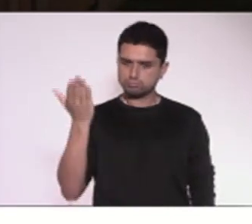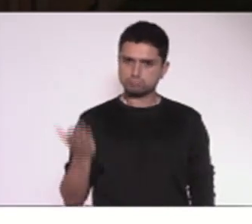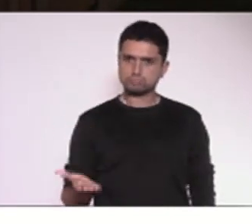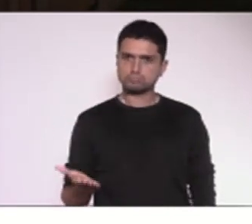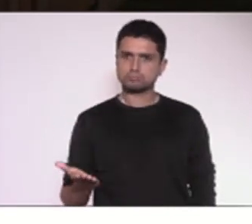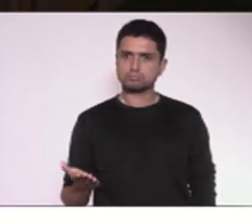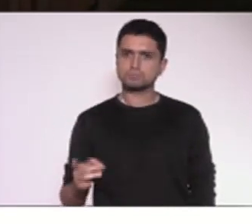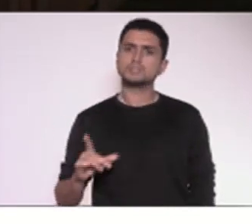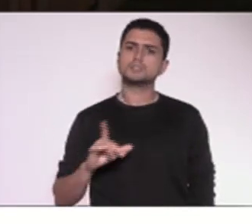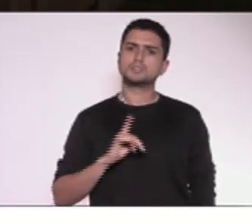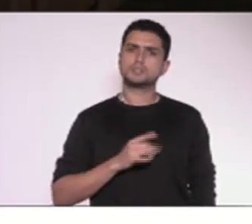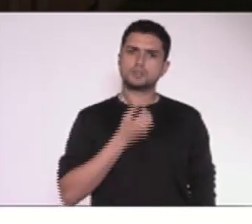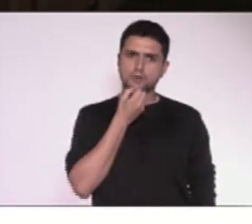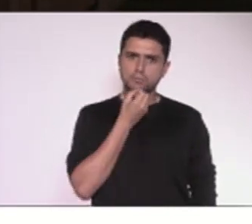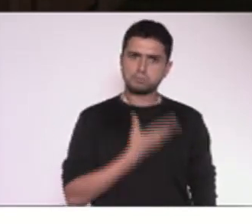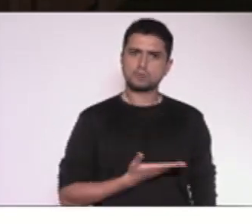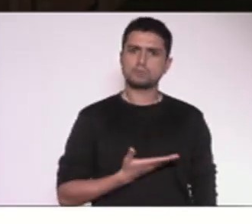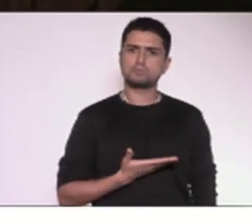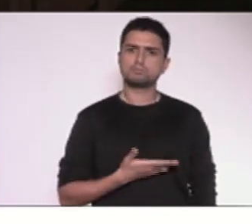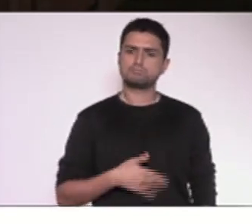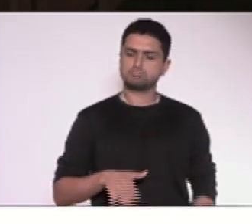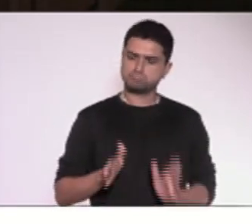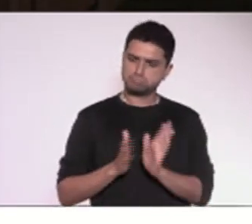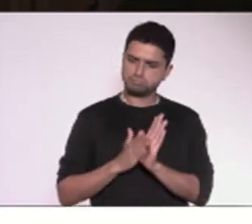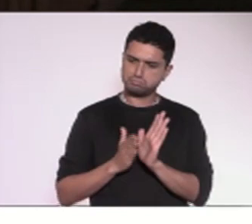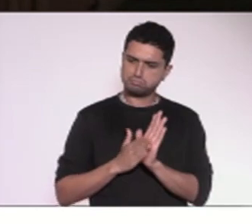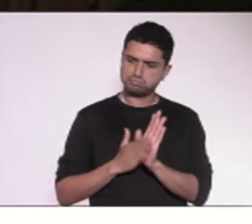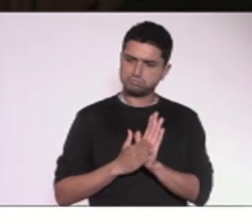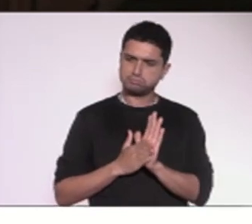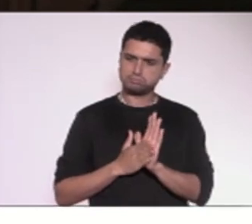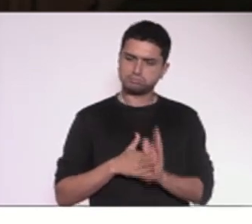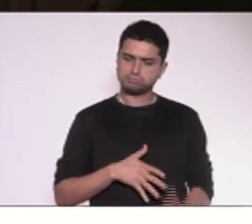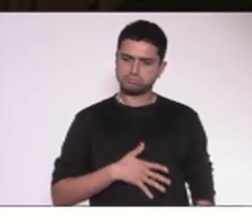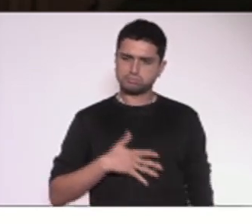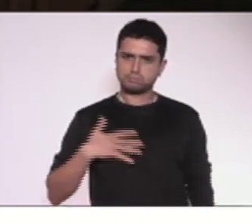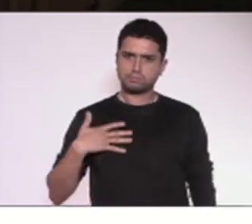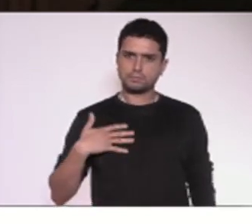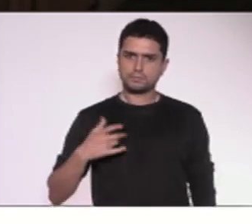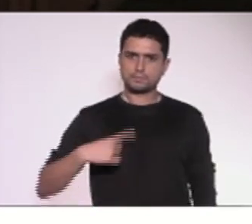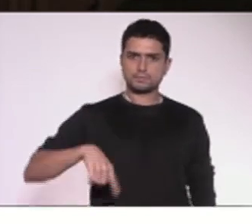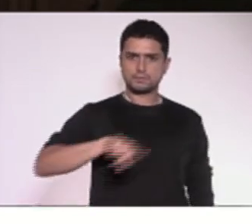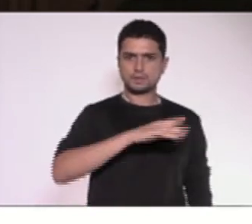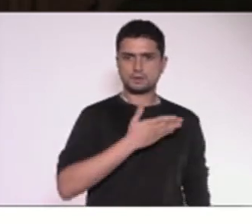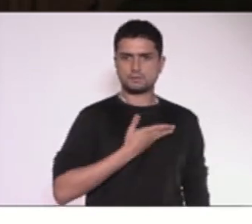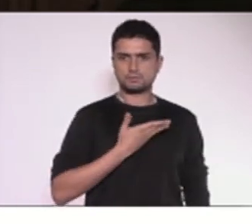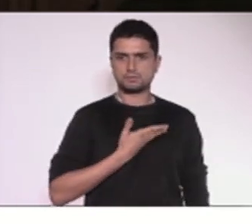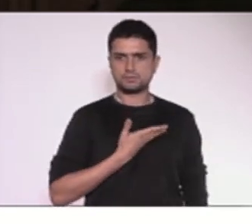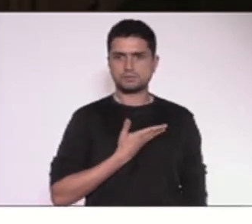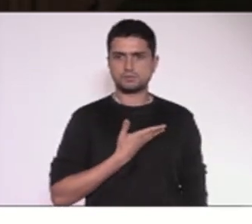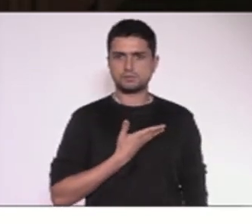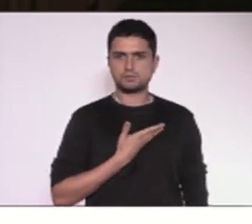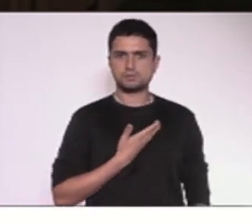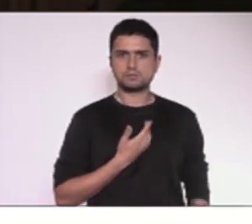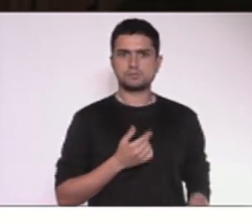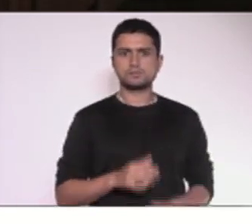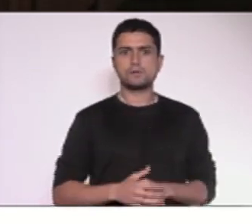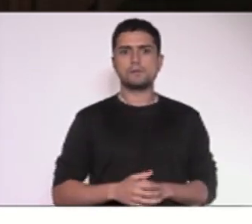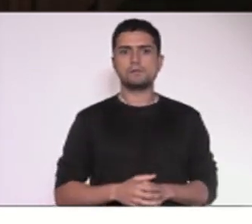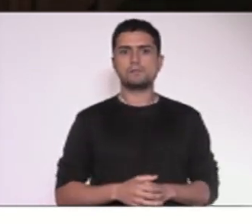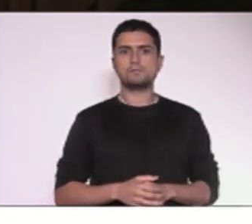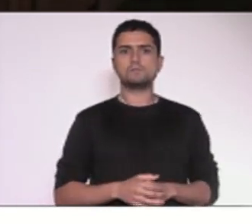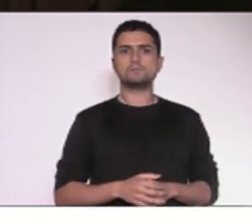de grande prestígio entre seus pares e certamente não hesitará